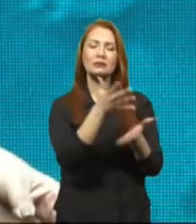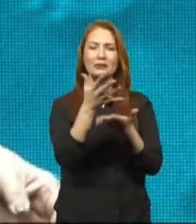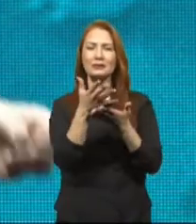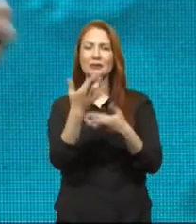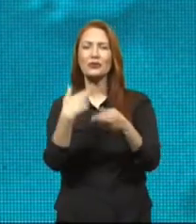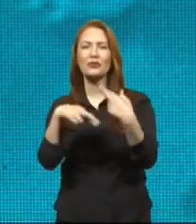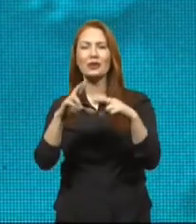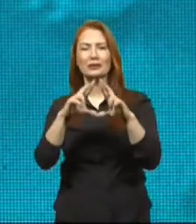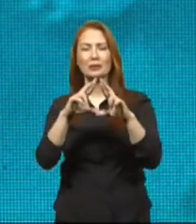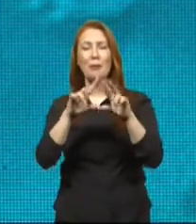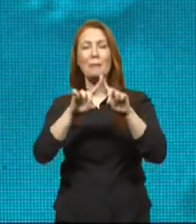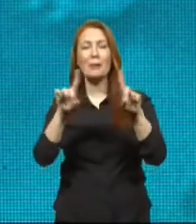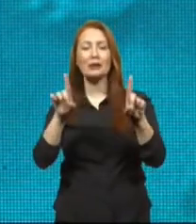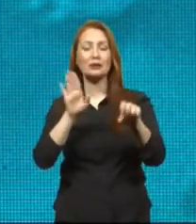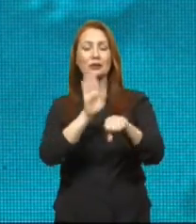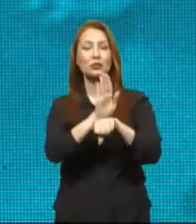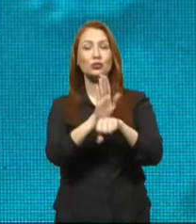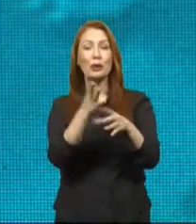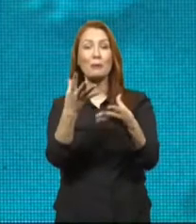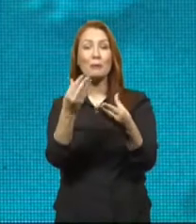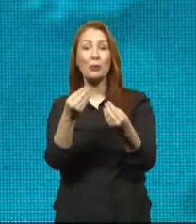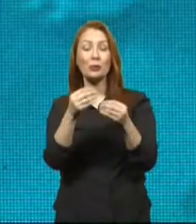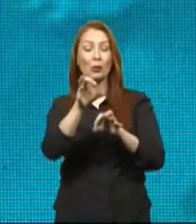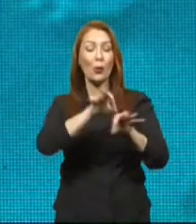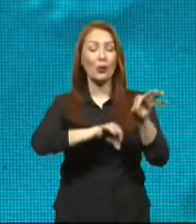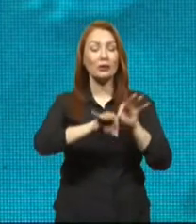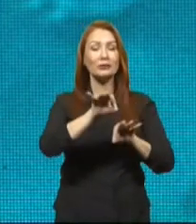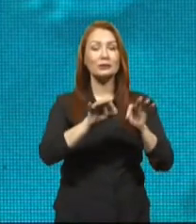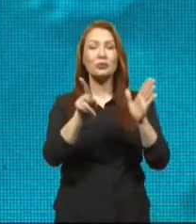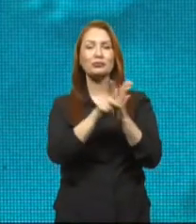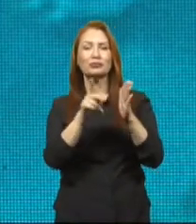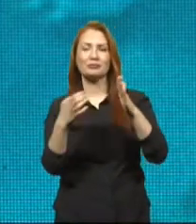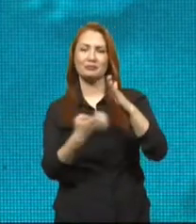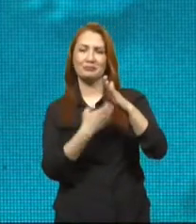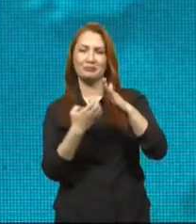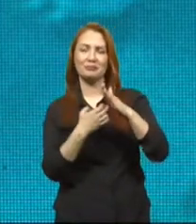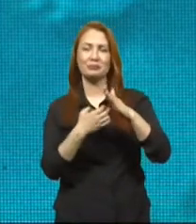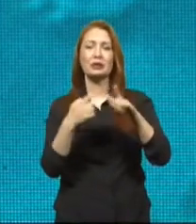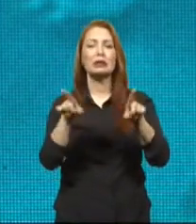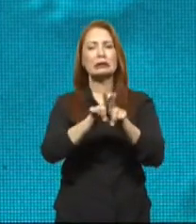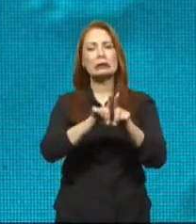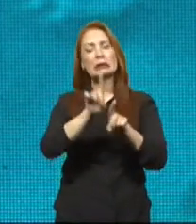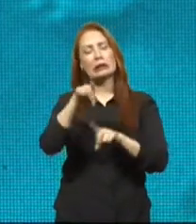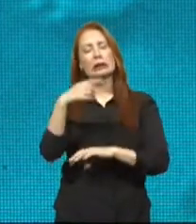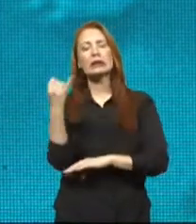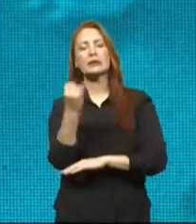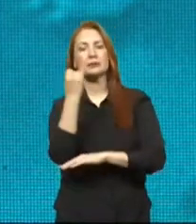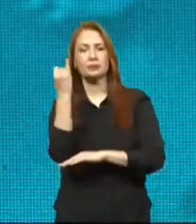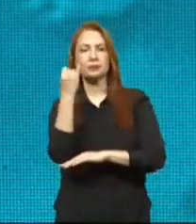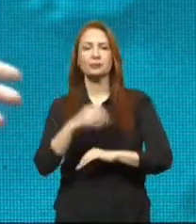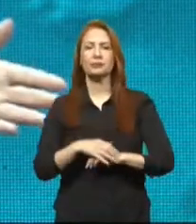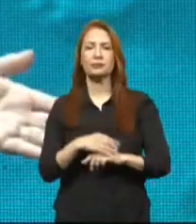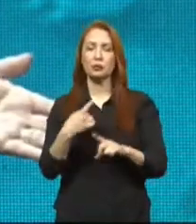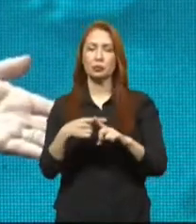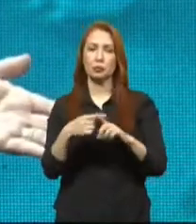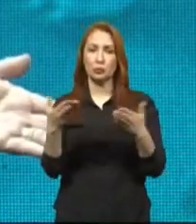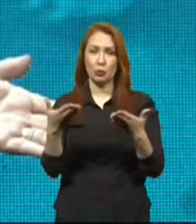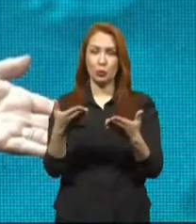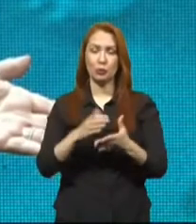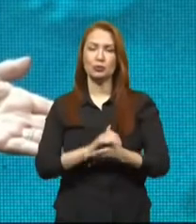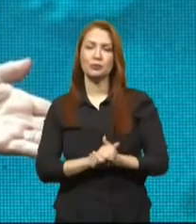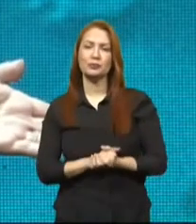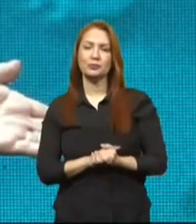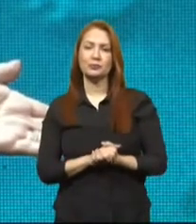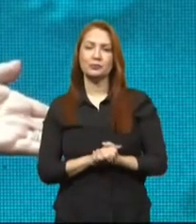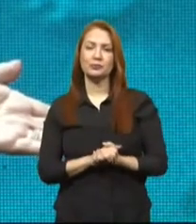também ajudar muito na formalização das cooperativas. Sim. Né, que isso também é importante, porque hoje eu imagino